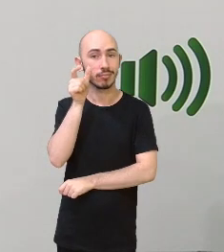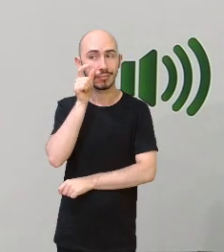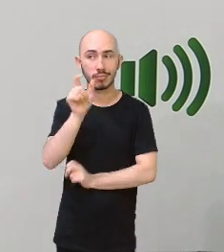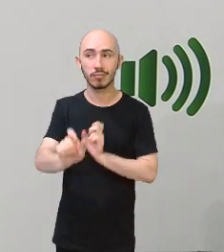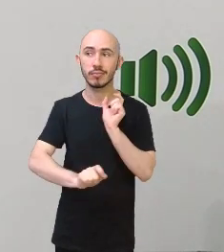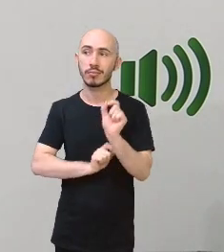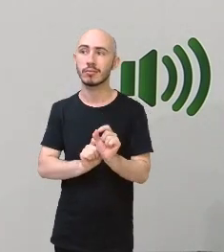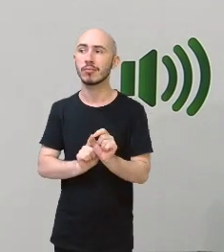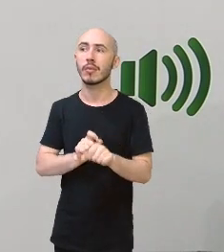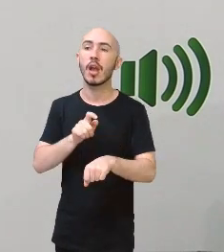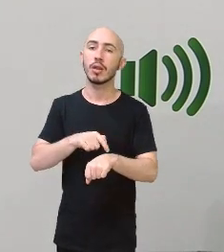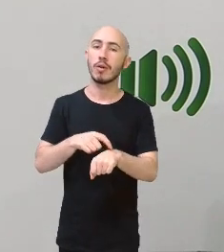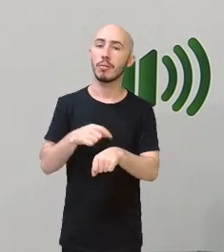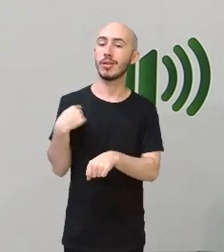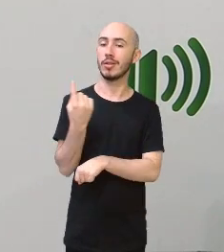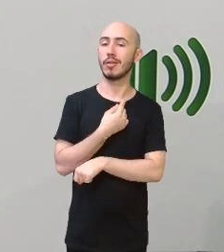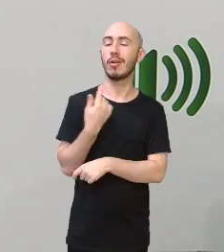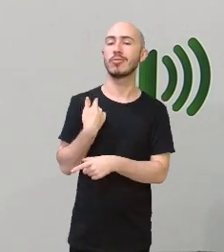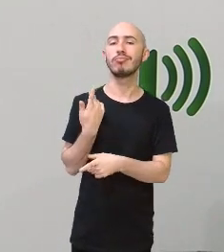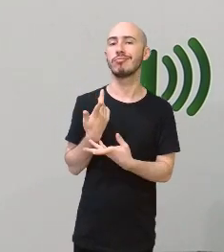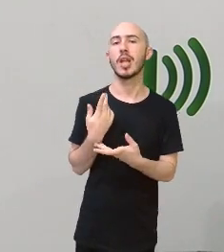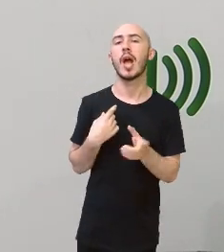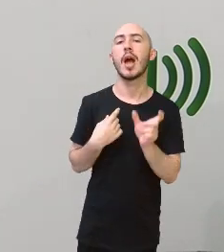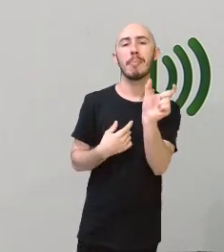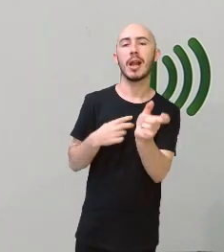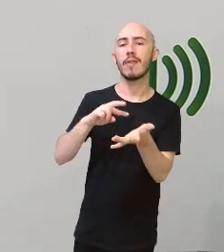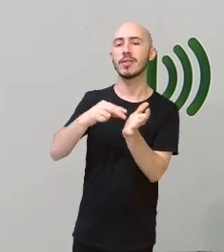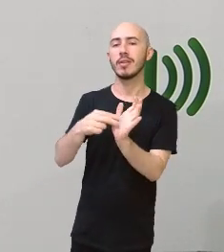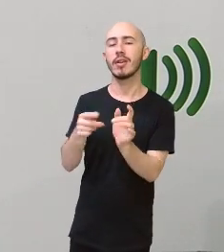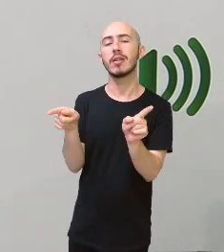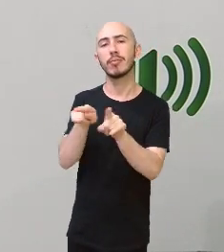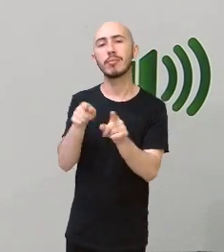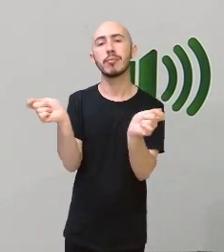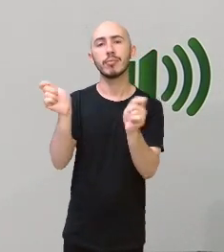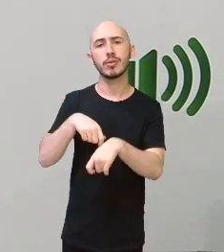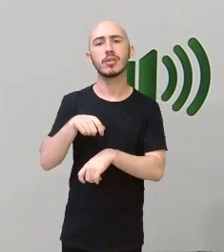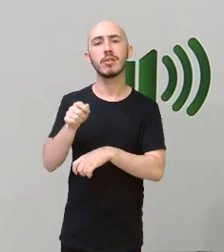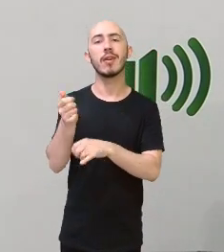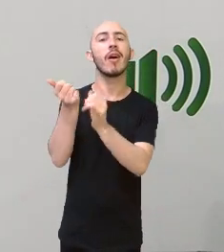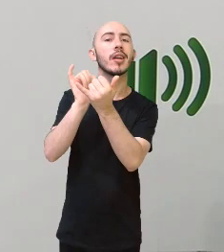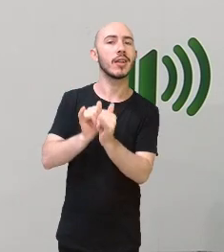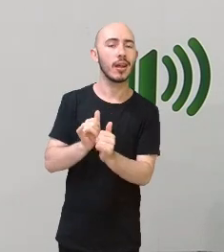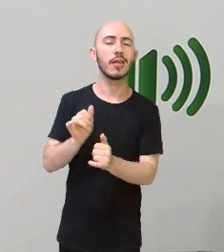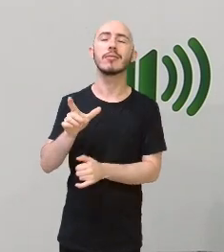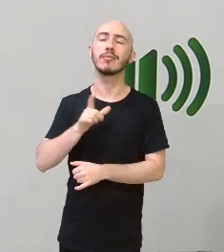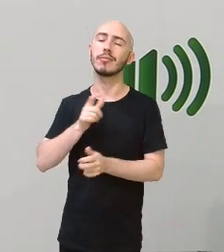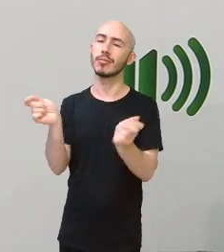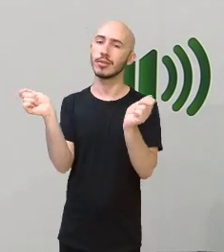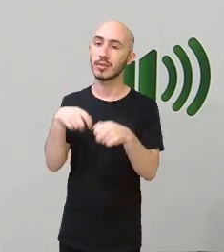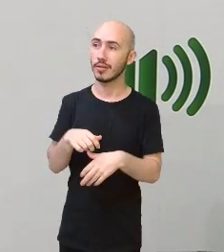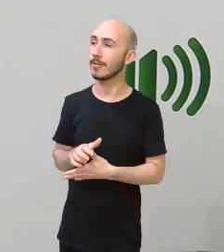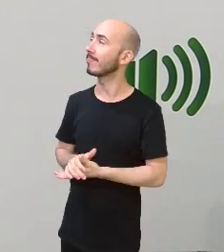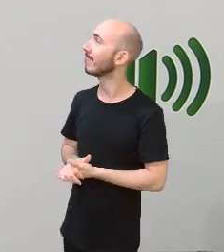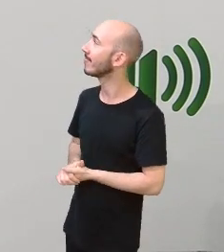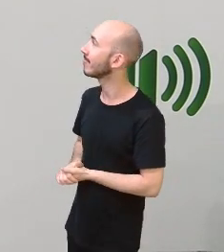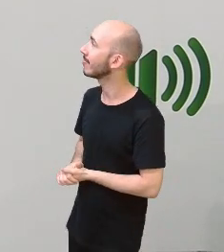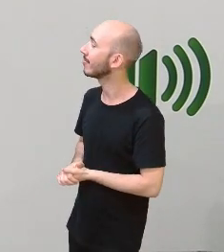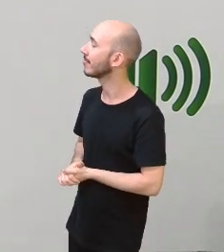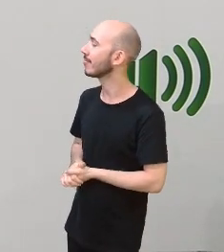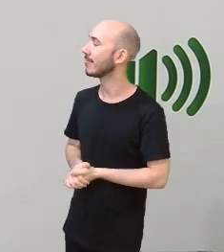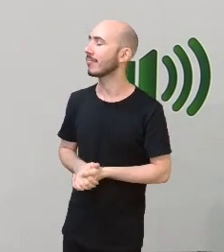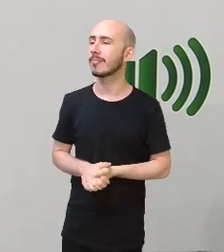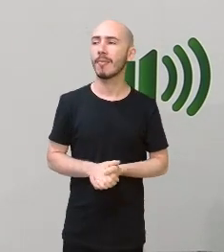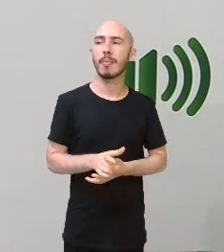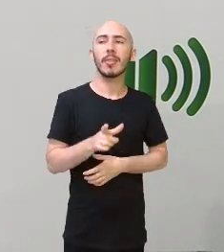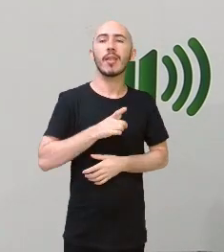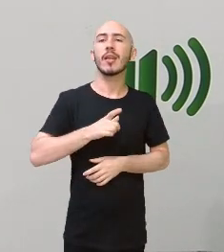gente. Atualmente podemos consultar o significado das palavras também por meios digitais. Eu falei isso aqui para vocês. Existe